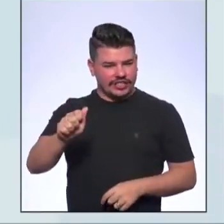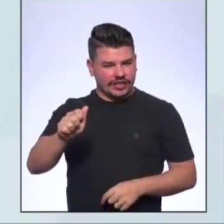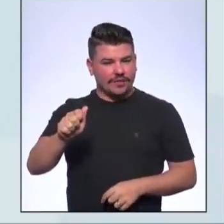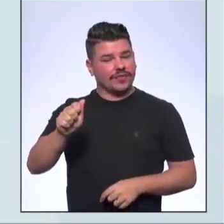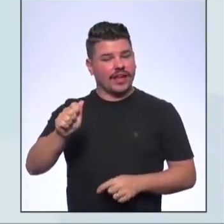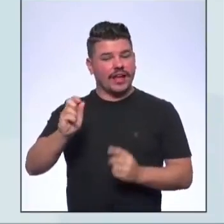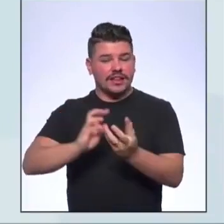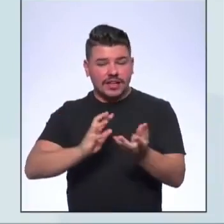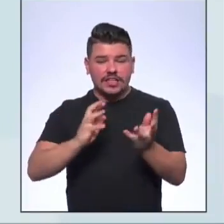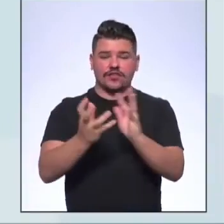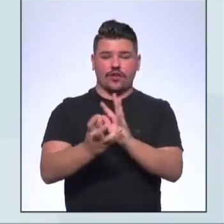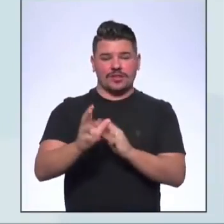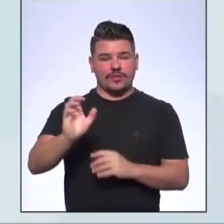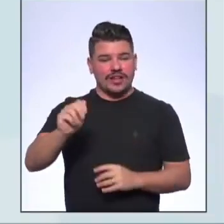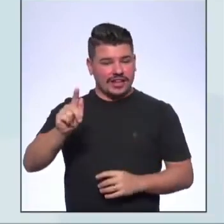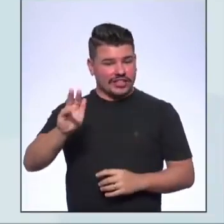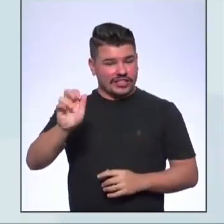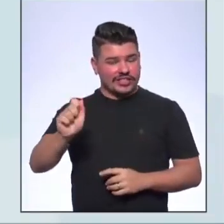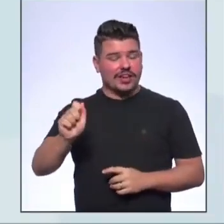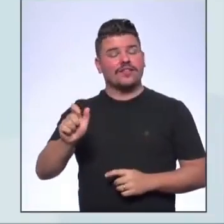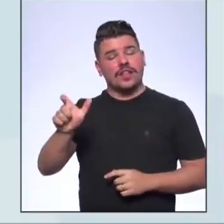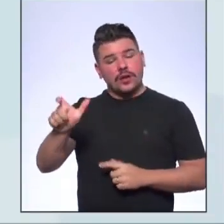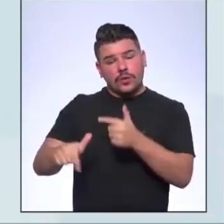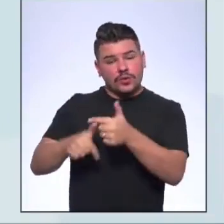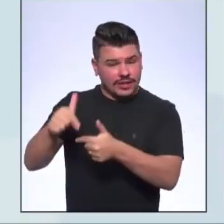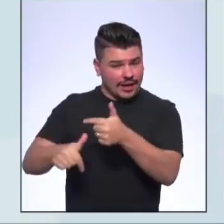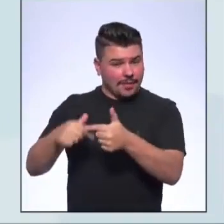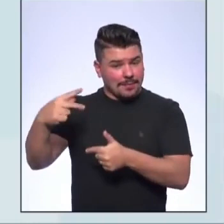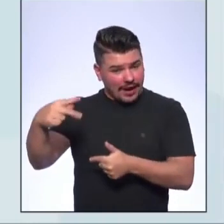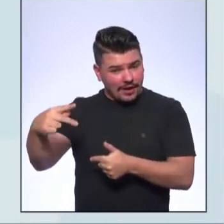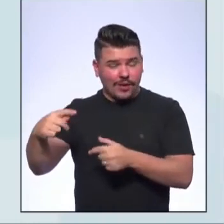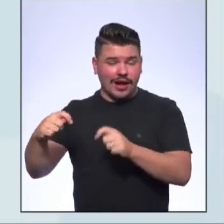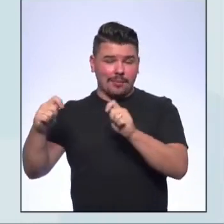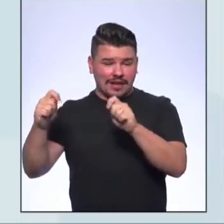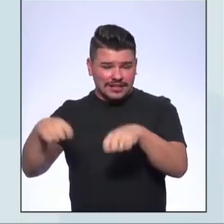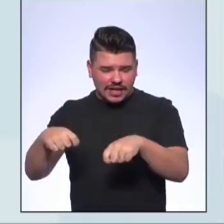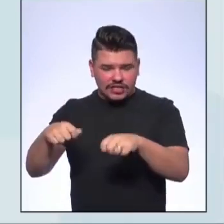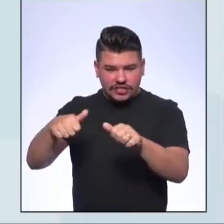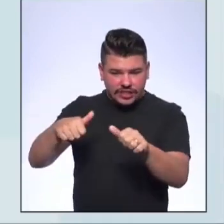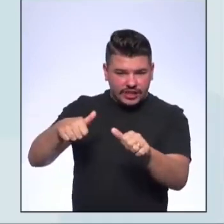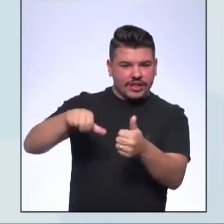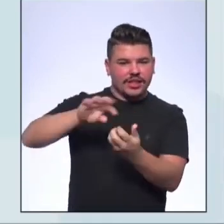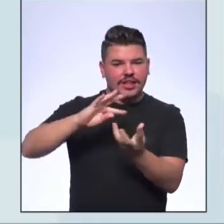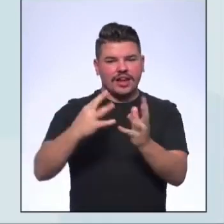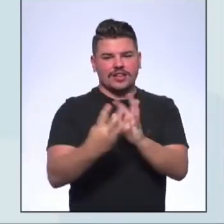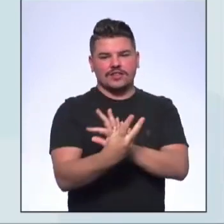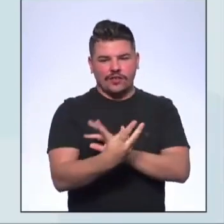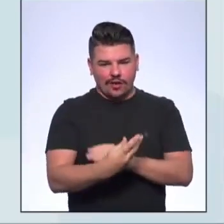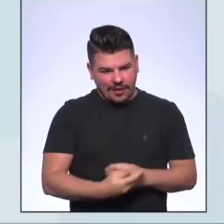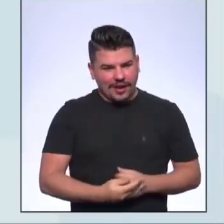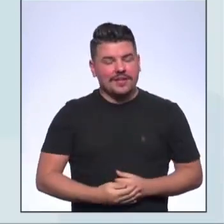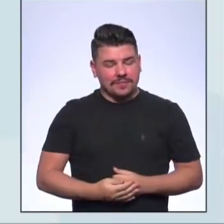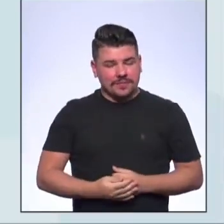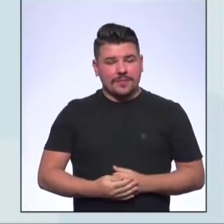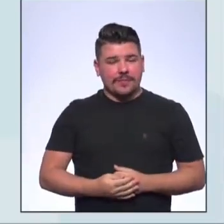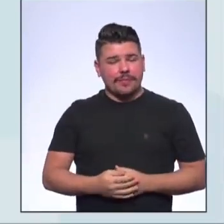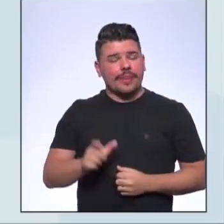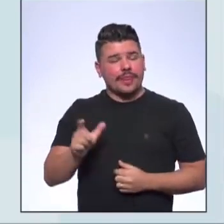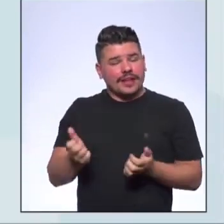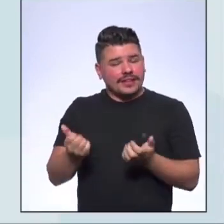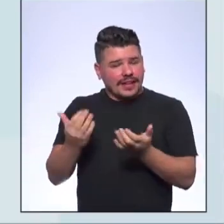tá? A capacidade de realizar um trabalho é a capacidade da energia se transformar, beleza? Então tá lá, ó. Estudamos energia